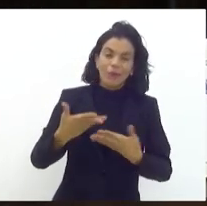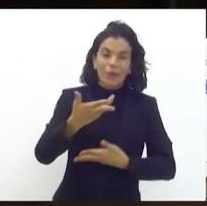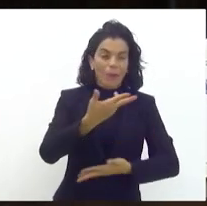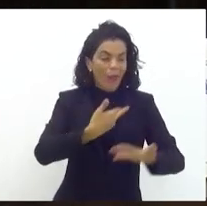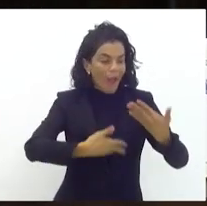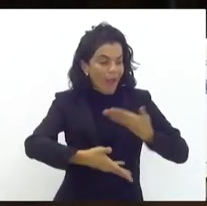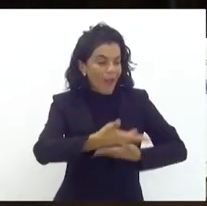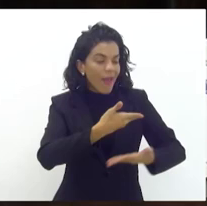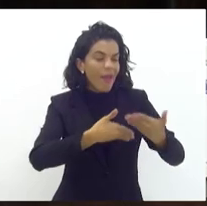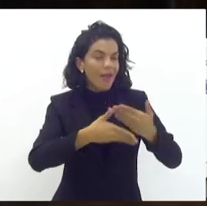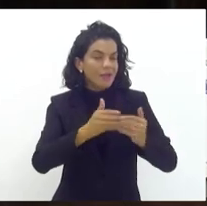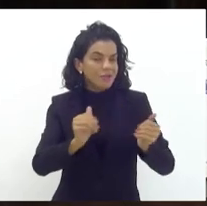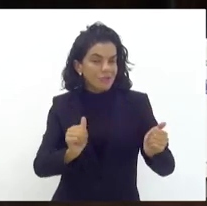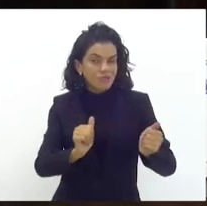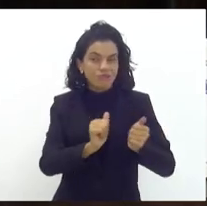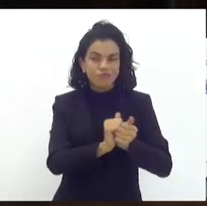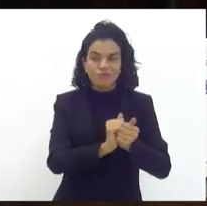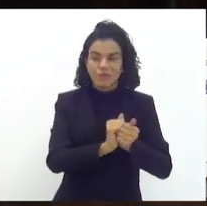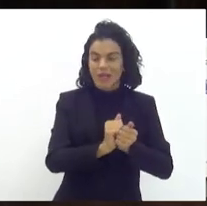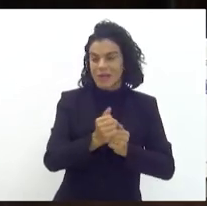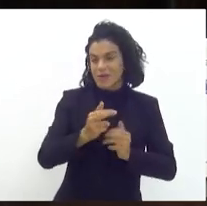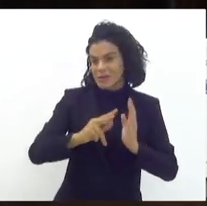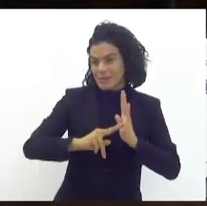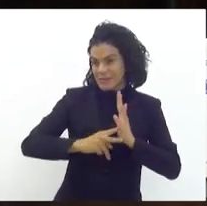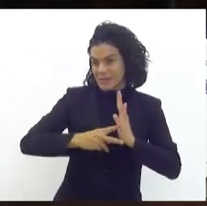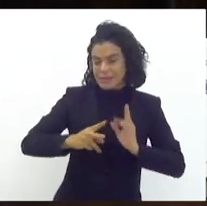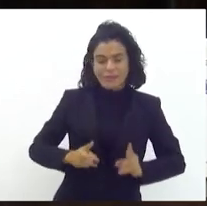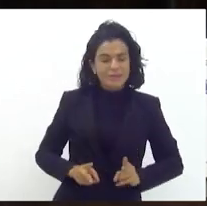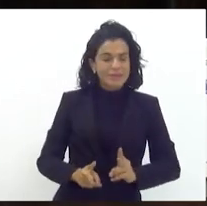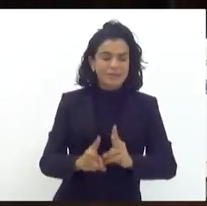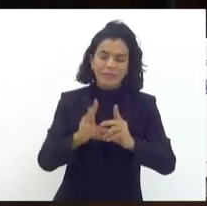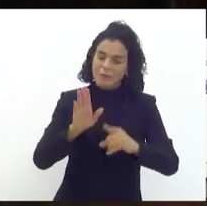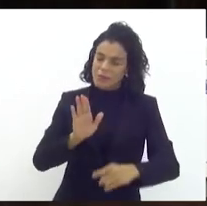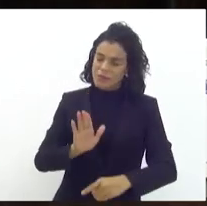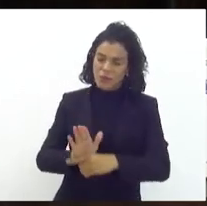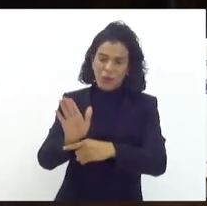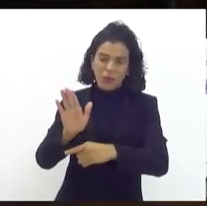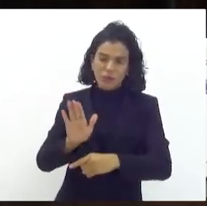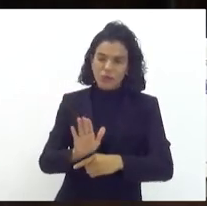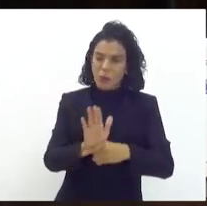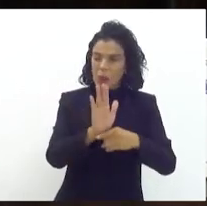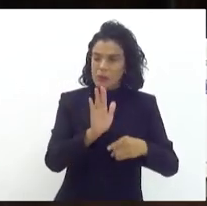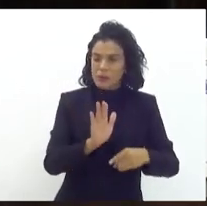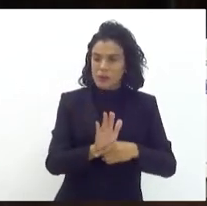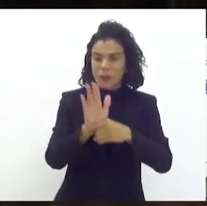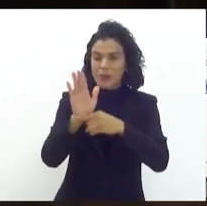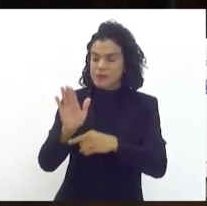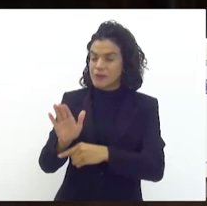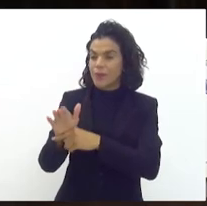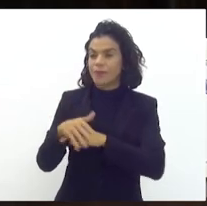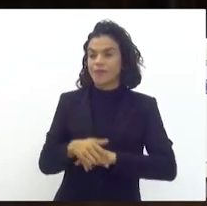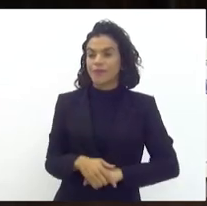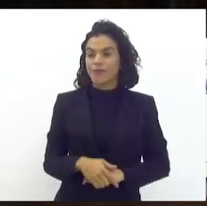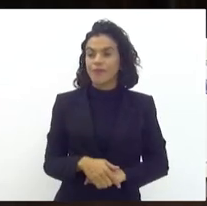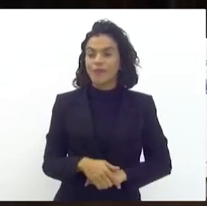muito próxima com esse sindicato que sempre ajudou né muitas vezes entendido de forma